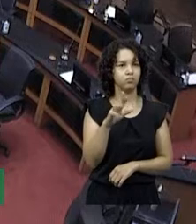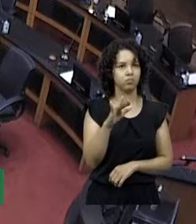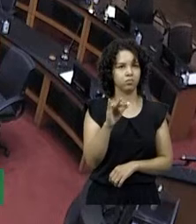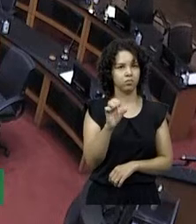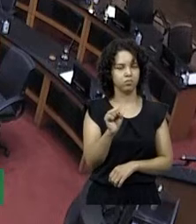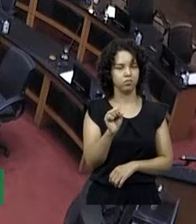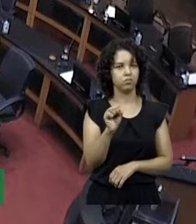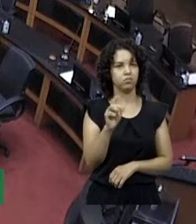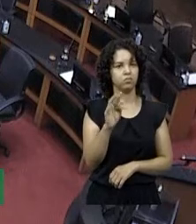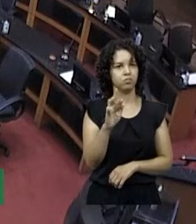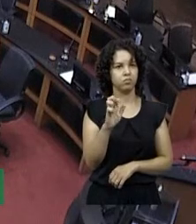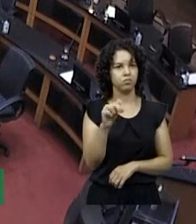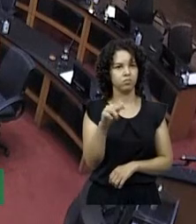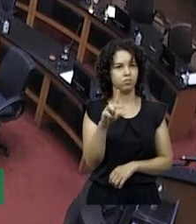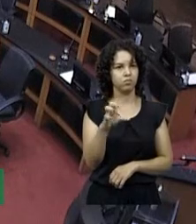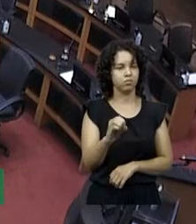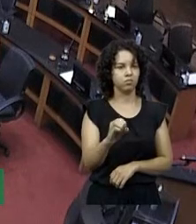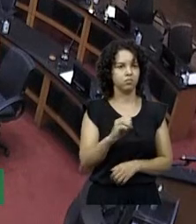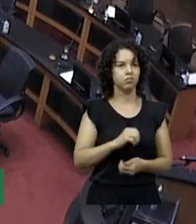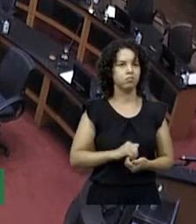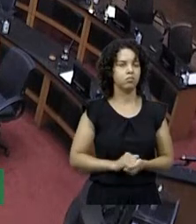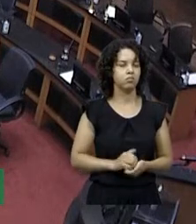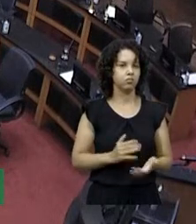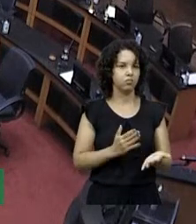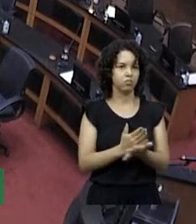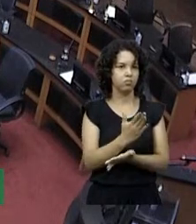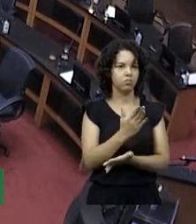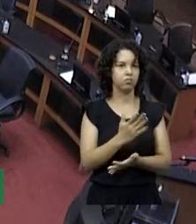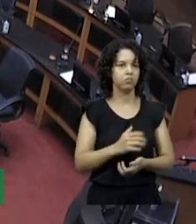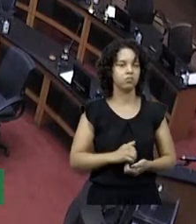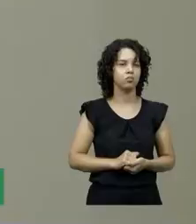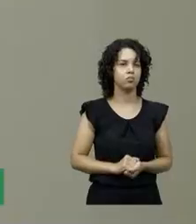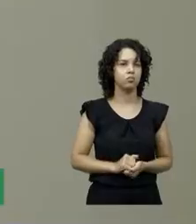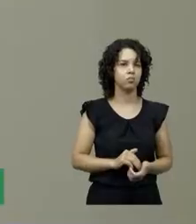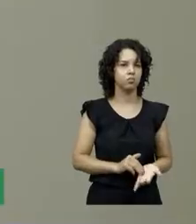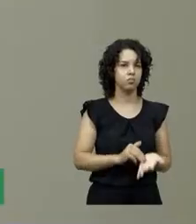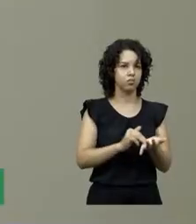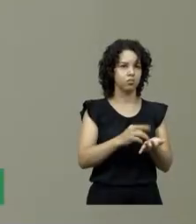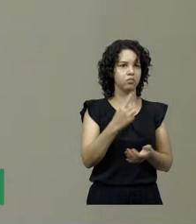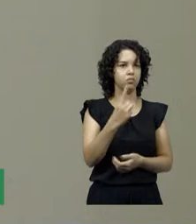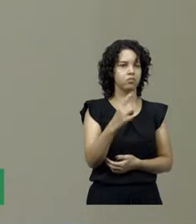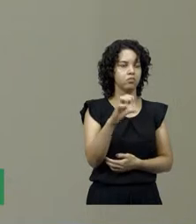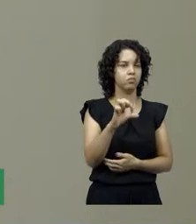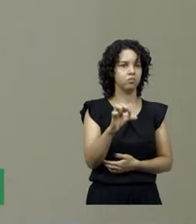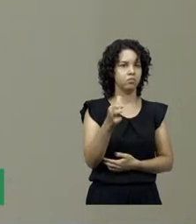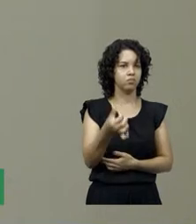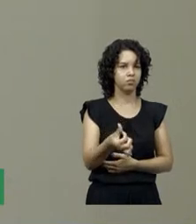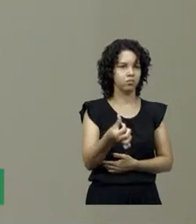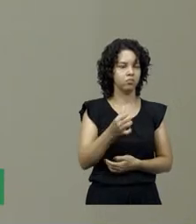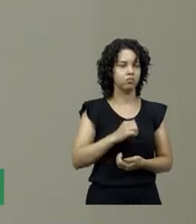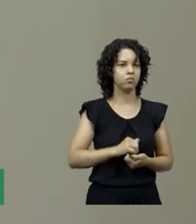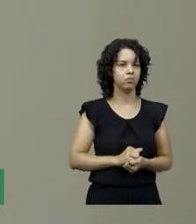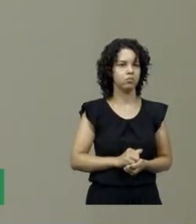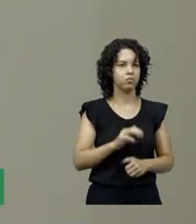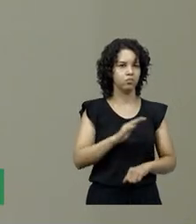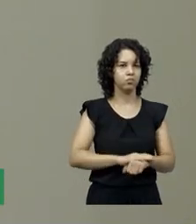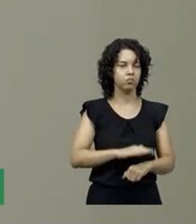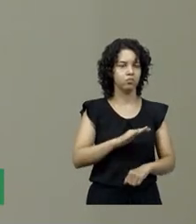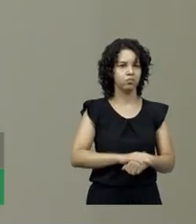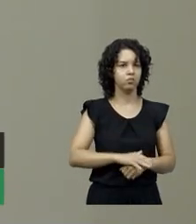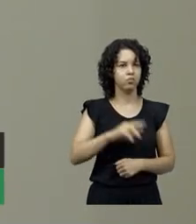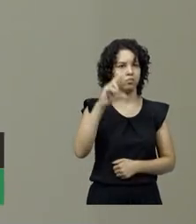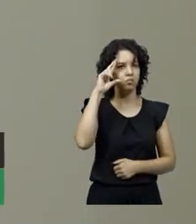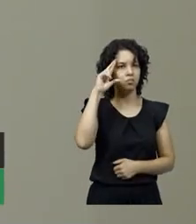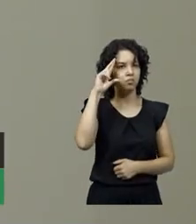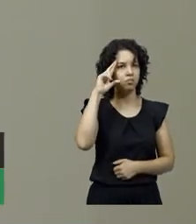queira discutir, em votação, está aprovado. Moção 196, autor deputado Ricardo